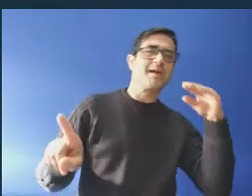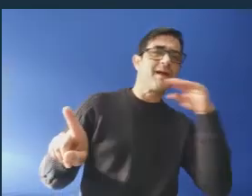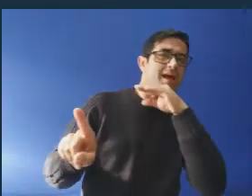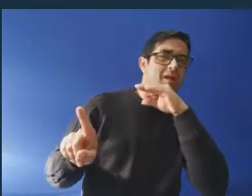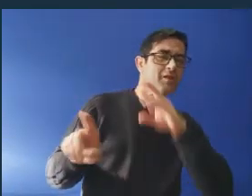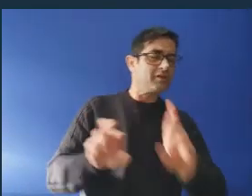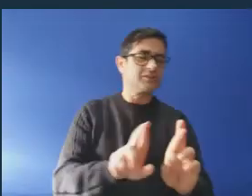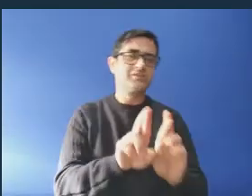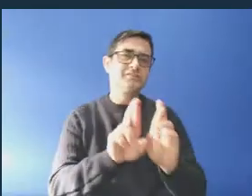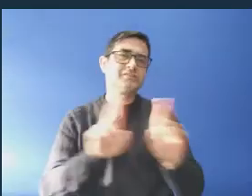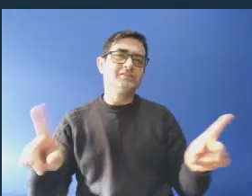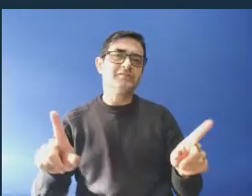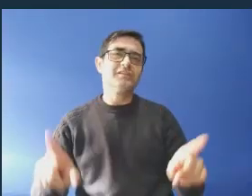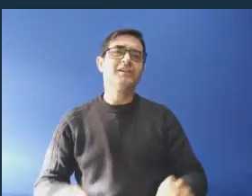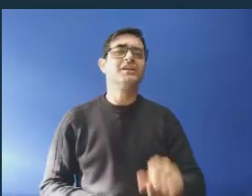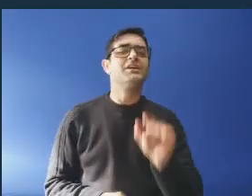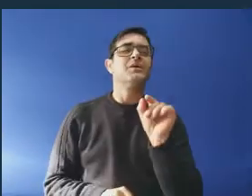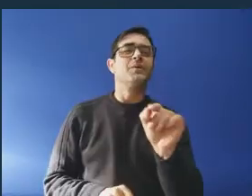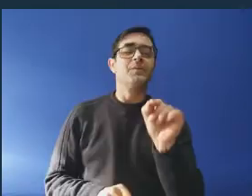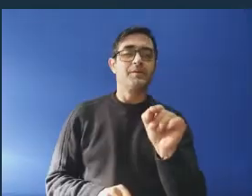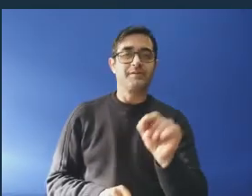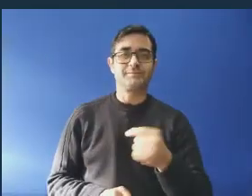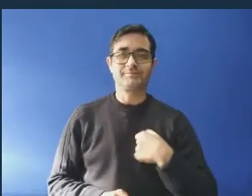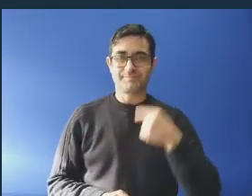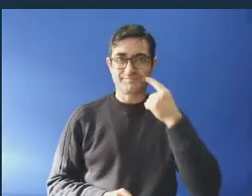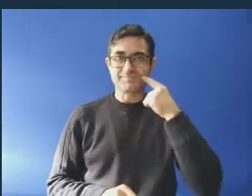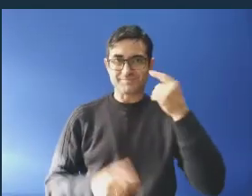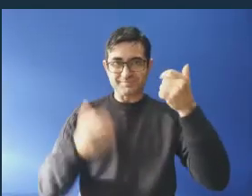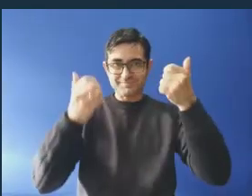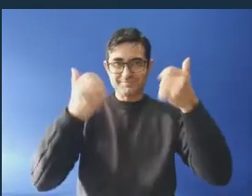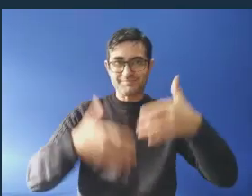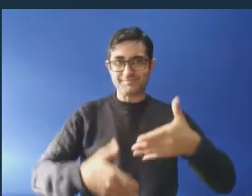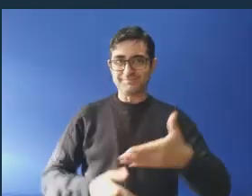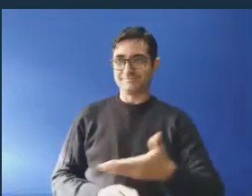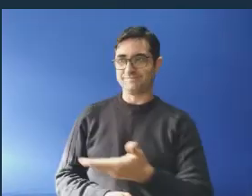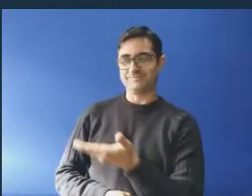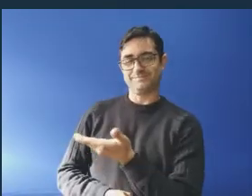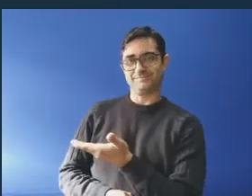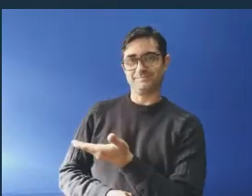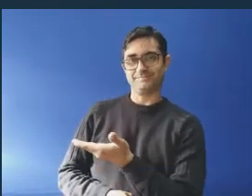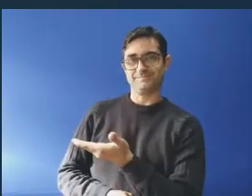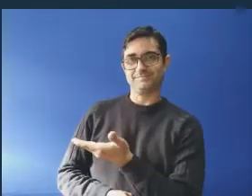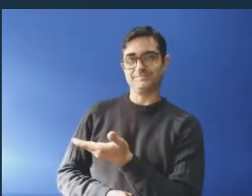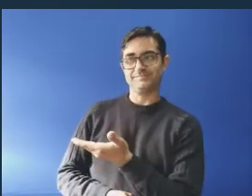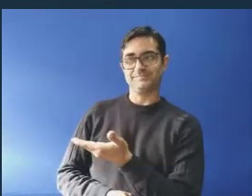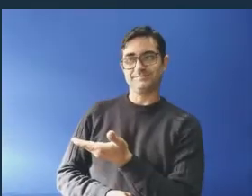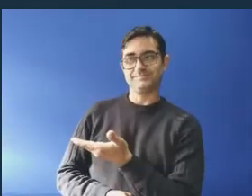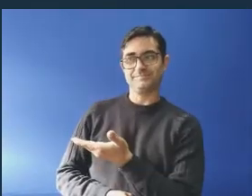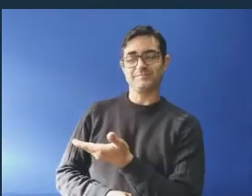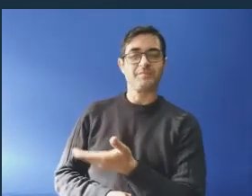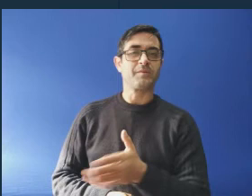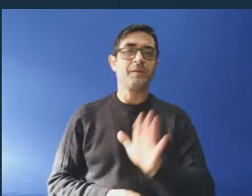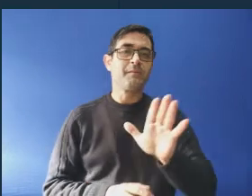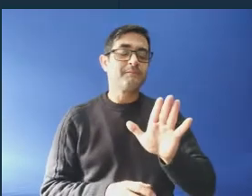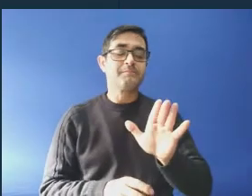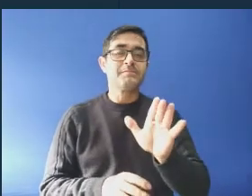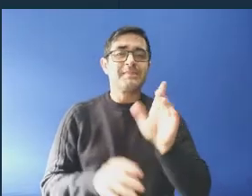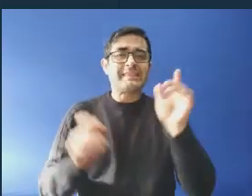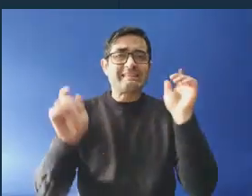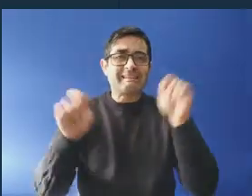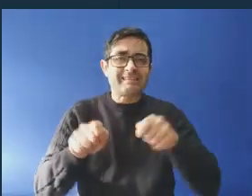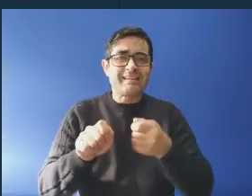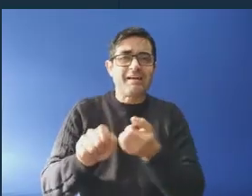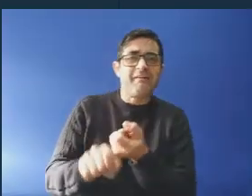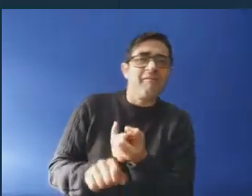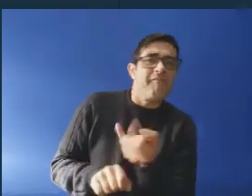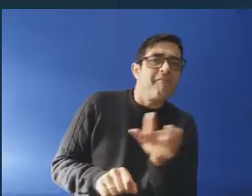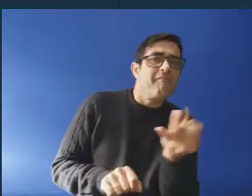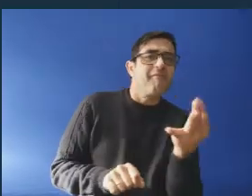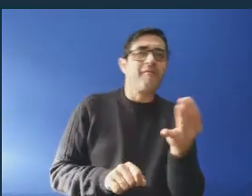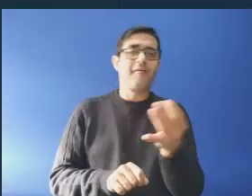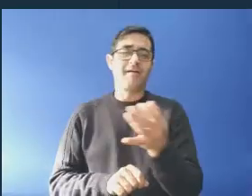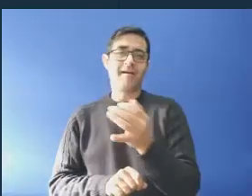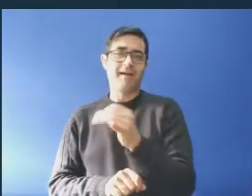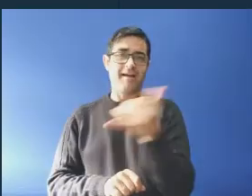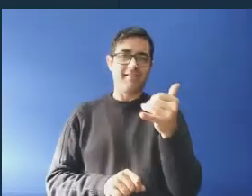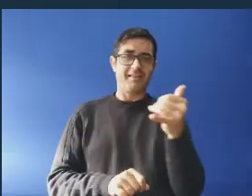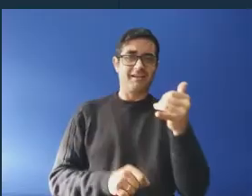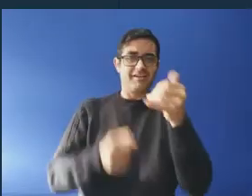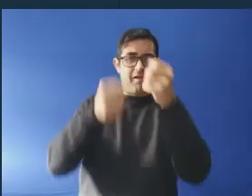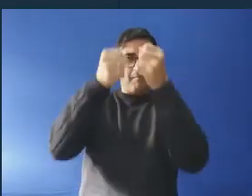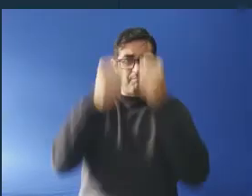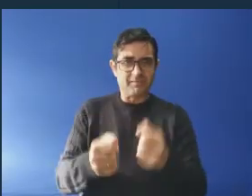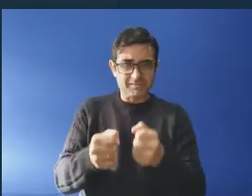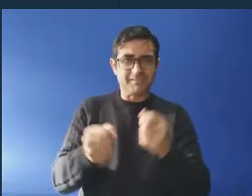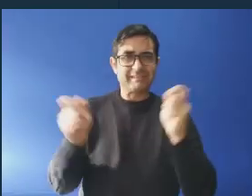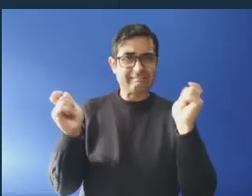eu estou dizendo aqui no final desse slide, a gente não consegue medir a quantidade de energia potencial que tem